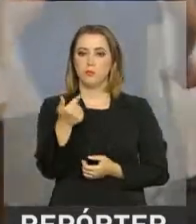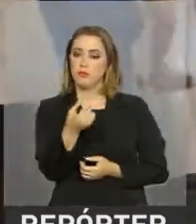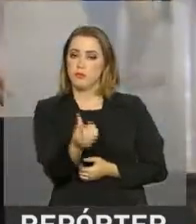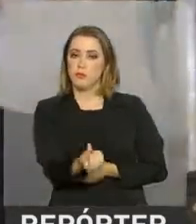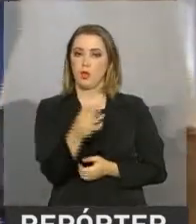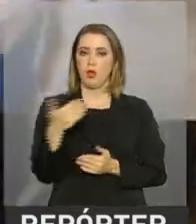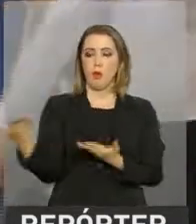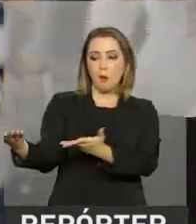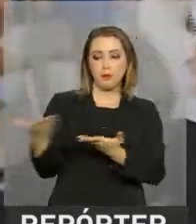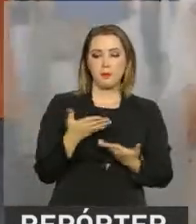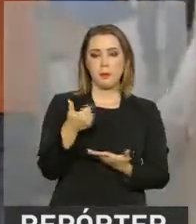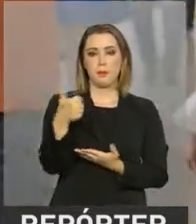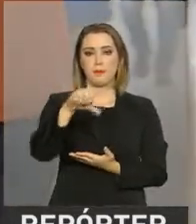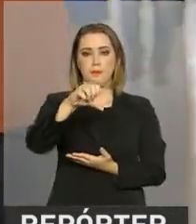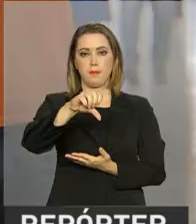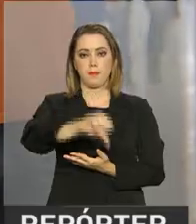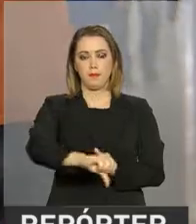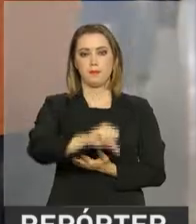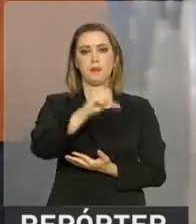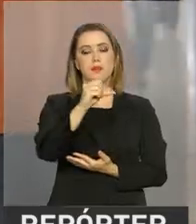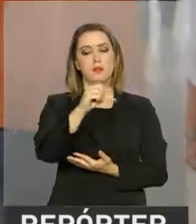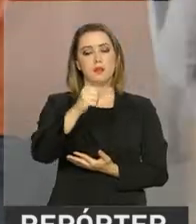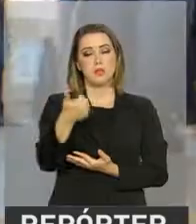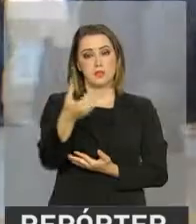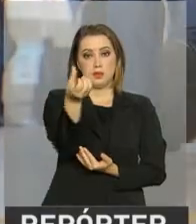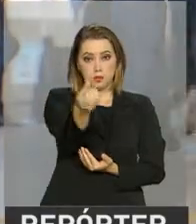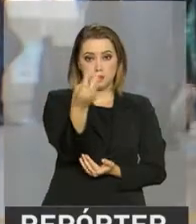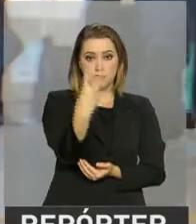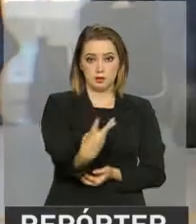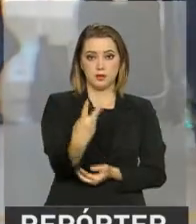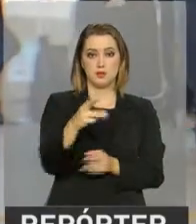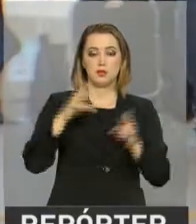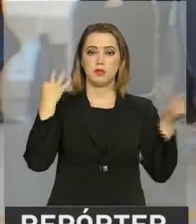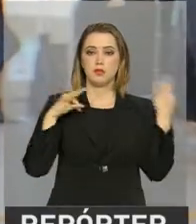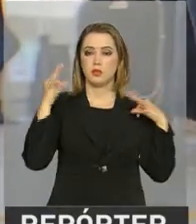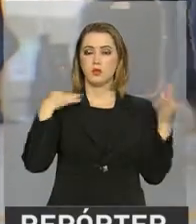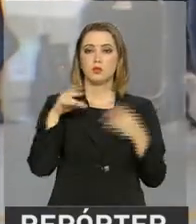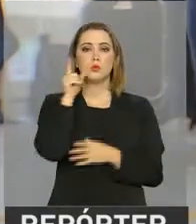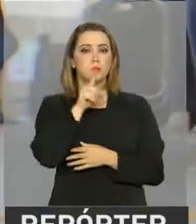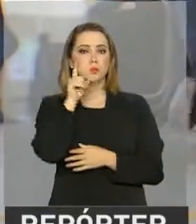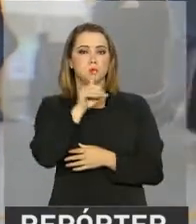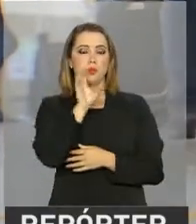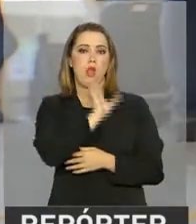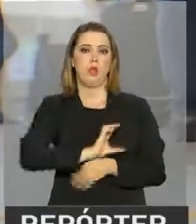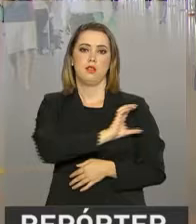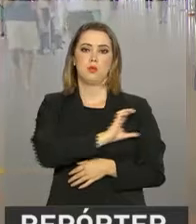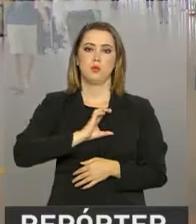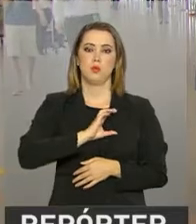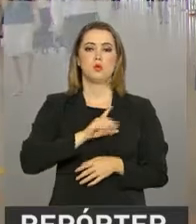o brasil recebeu mais de 163 mil turistas dos estados unidos canadá japão e austrália